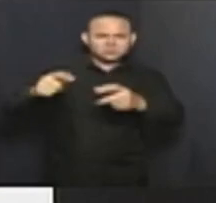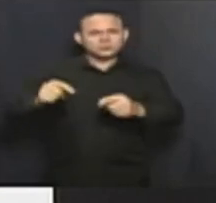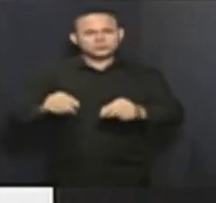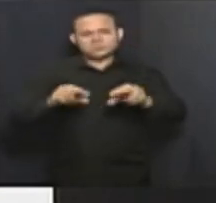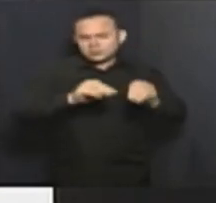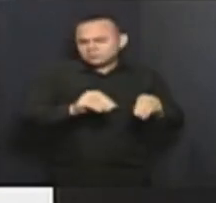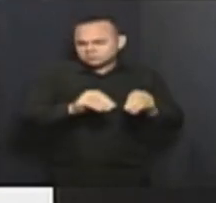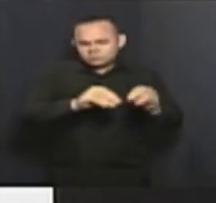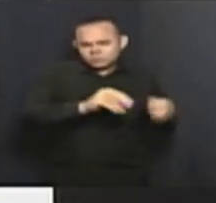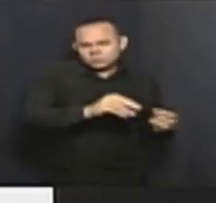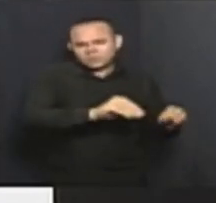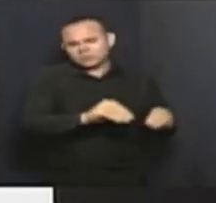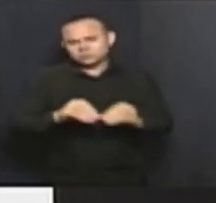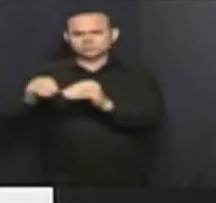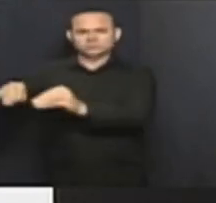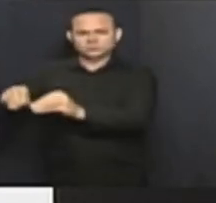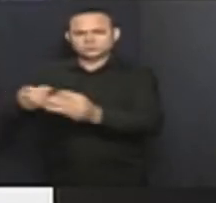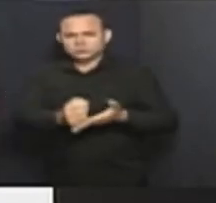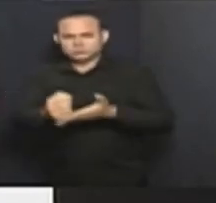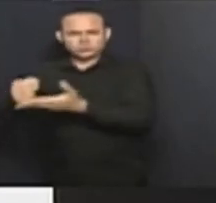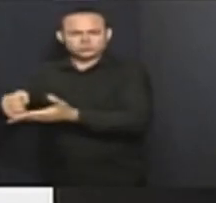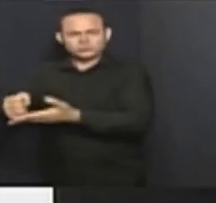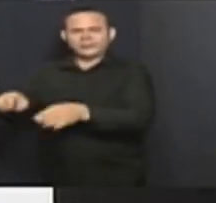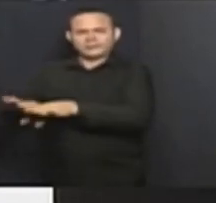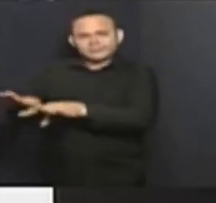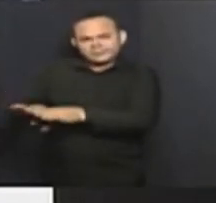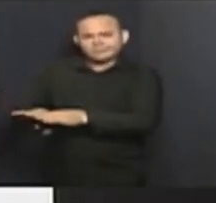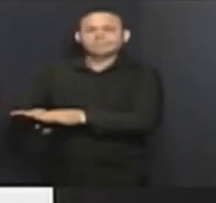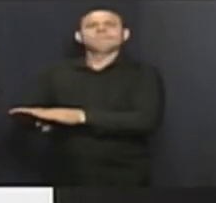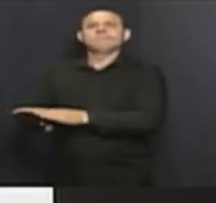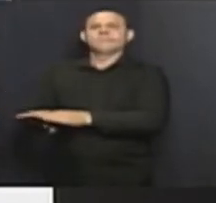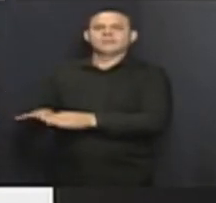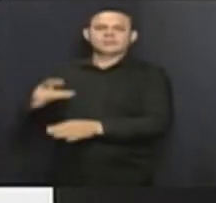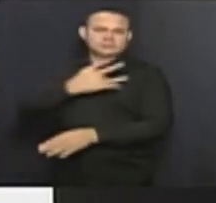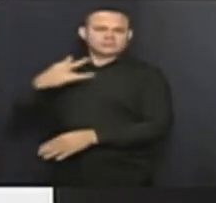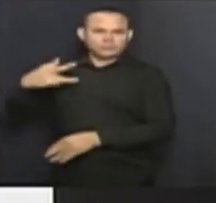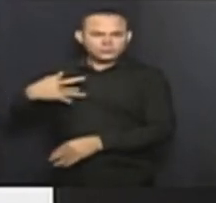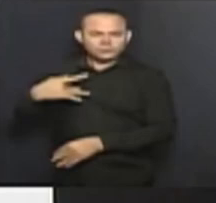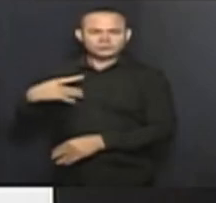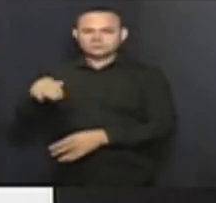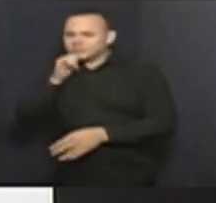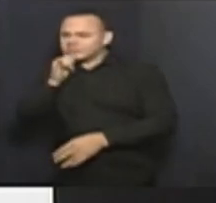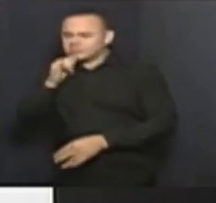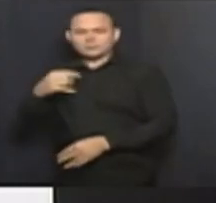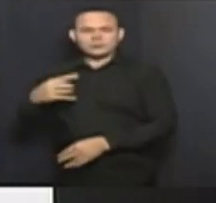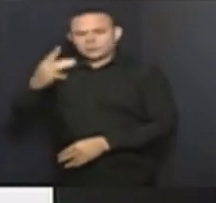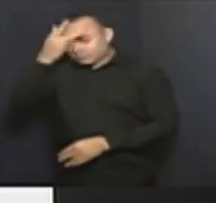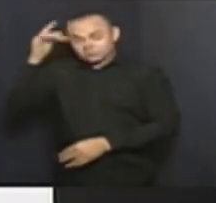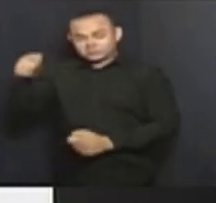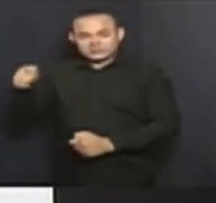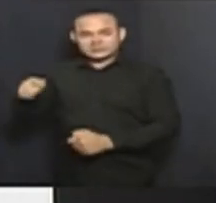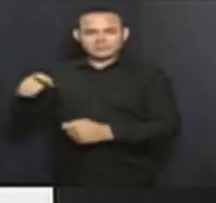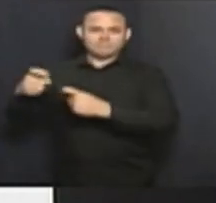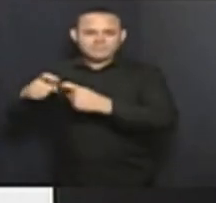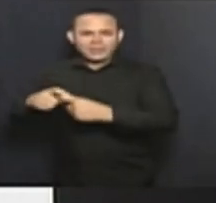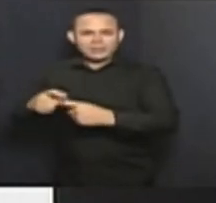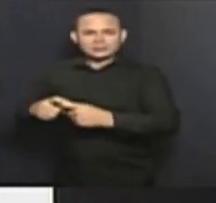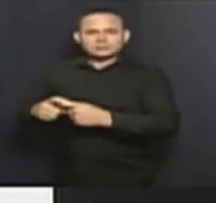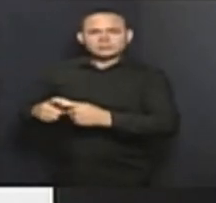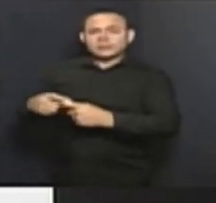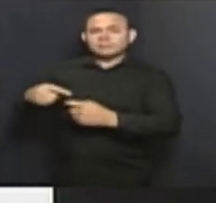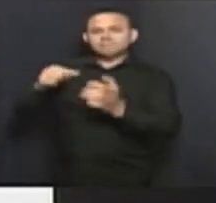de forma por exemplo que o cidadão possa agendar sua consulta pelo smartphone é e possa